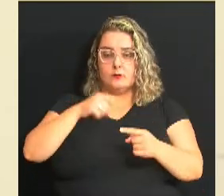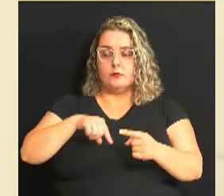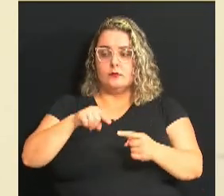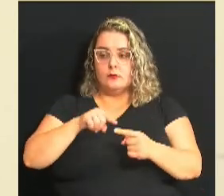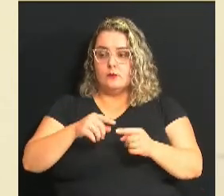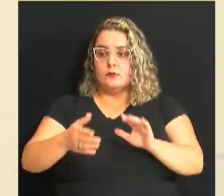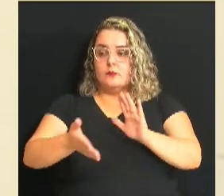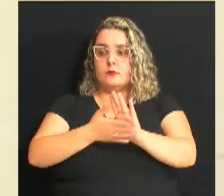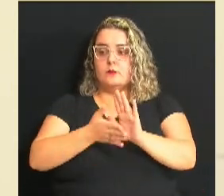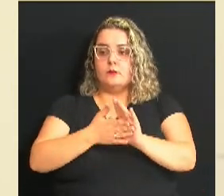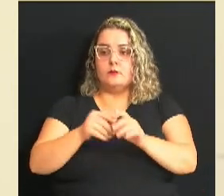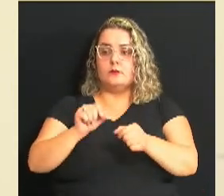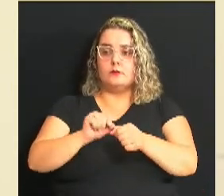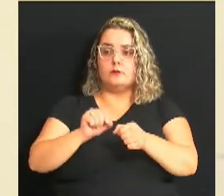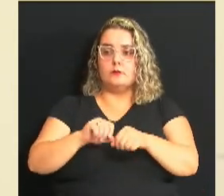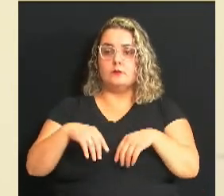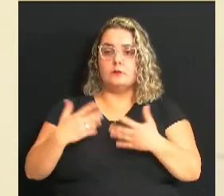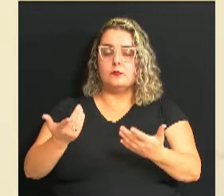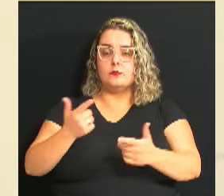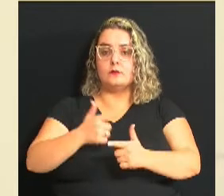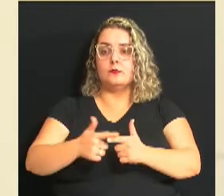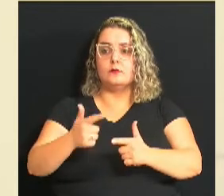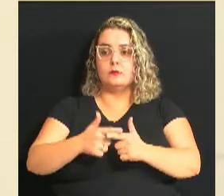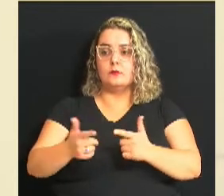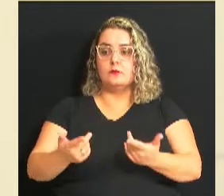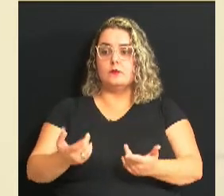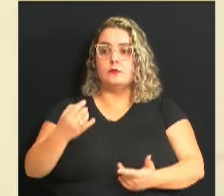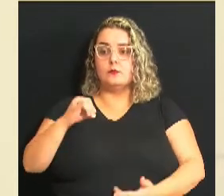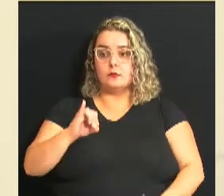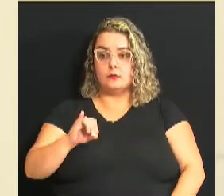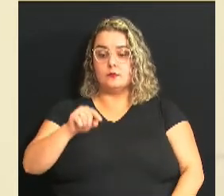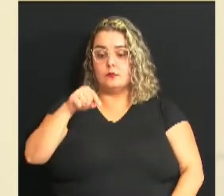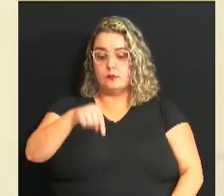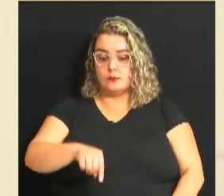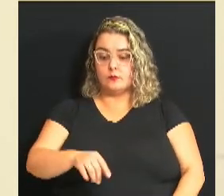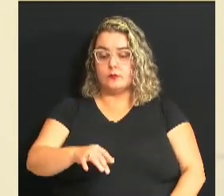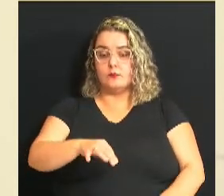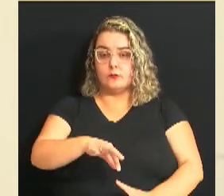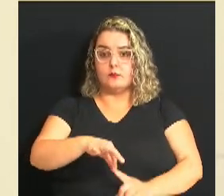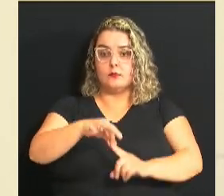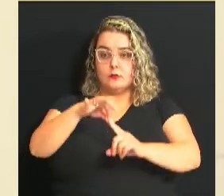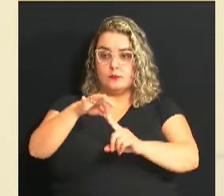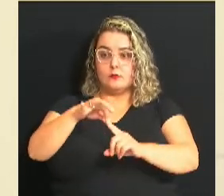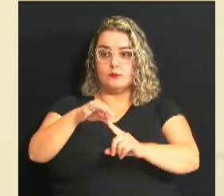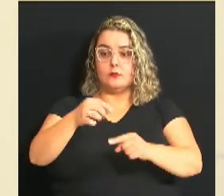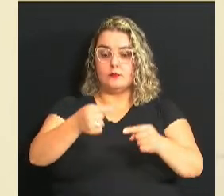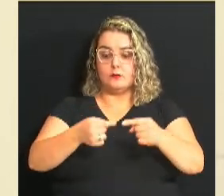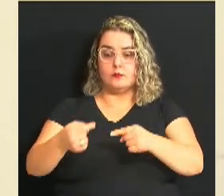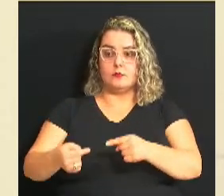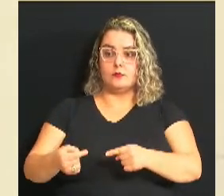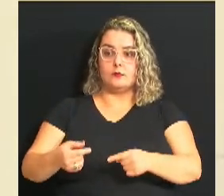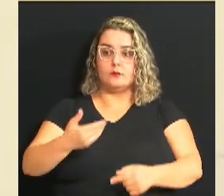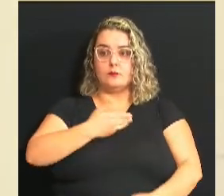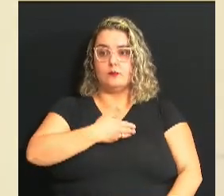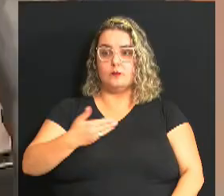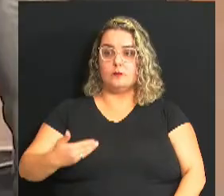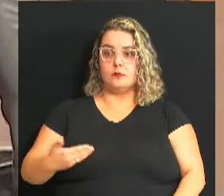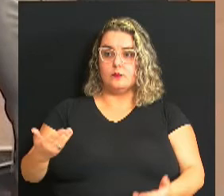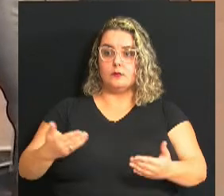feita, qual é o problema e se ele é o prioritário na discussão pública hoje. Obrigado.